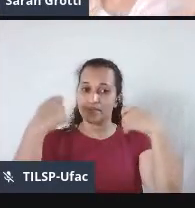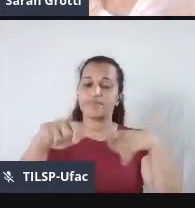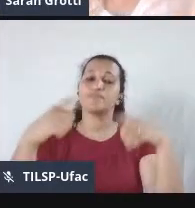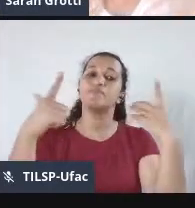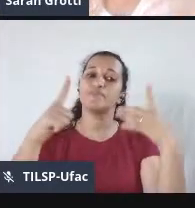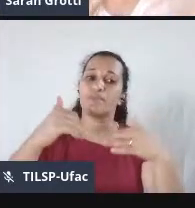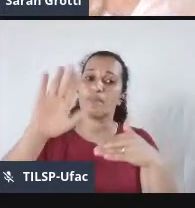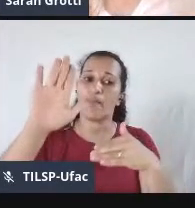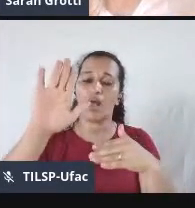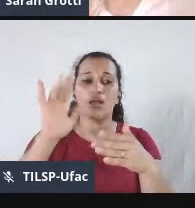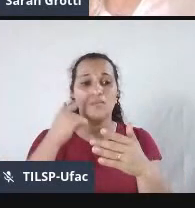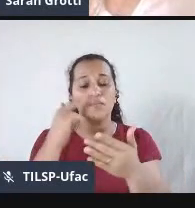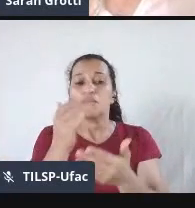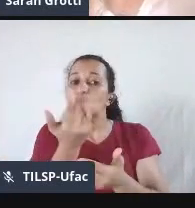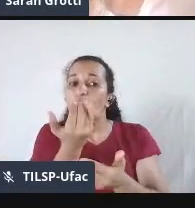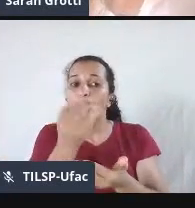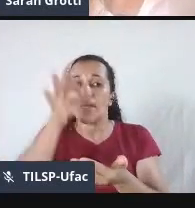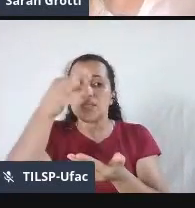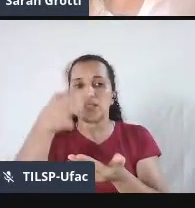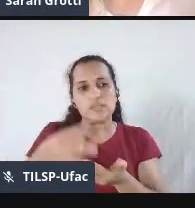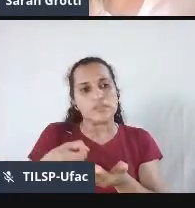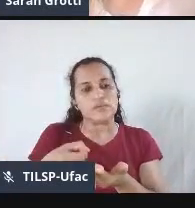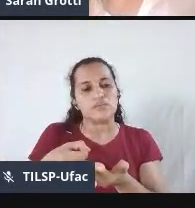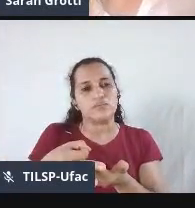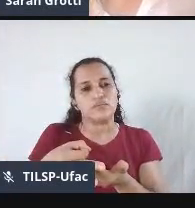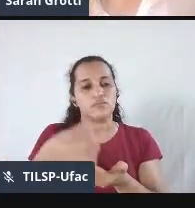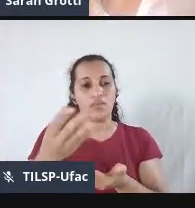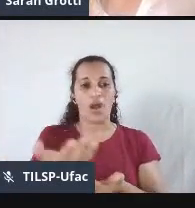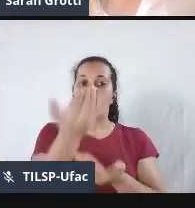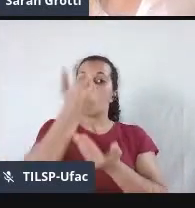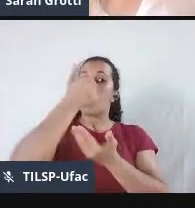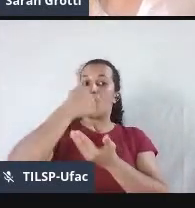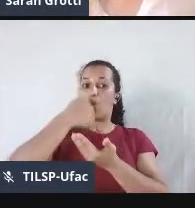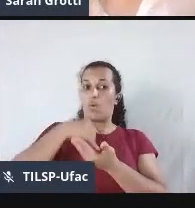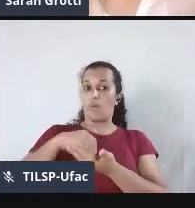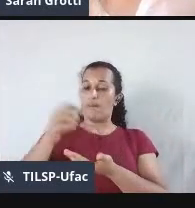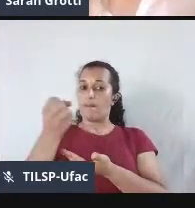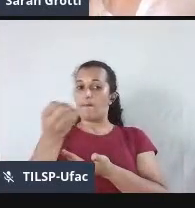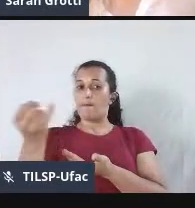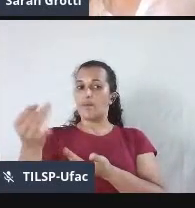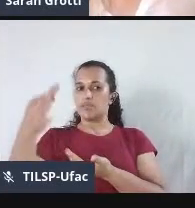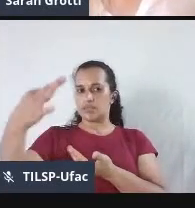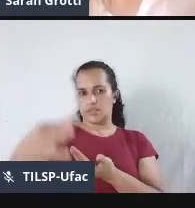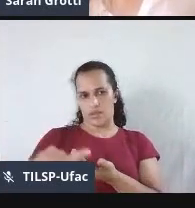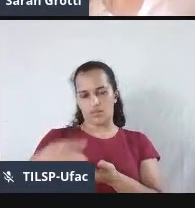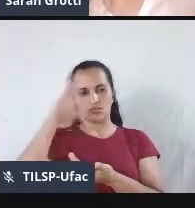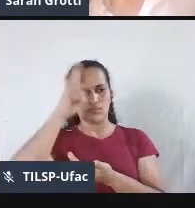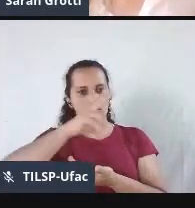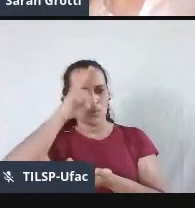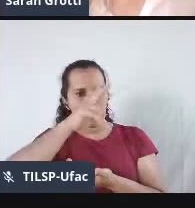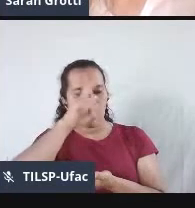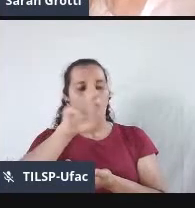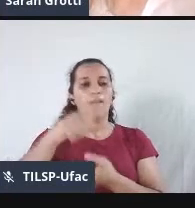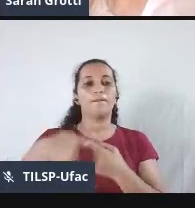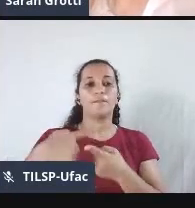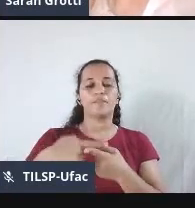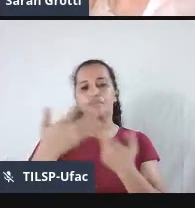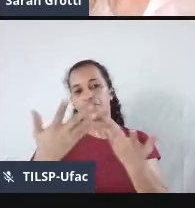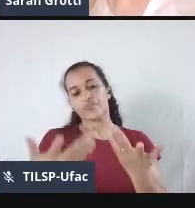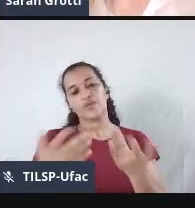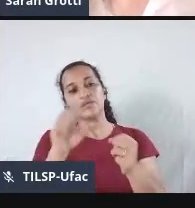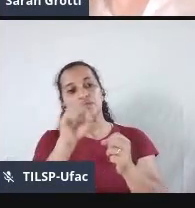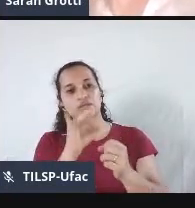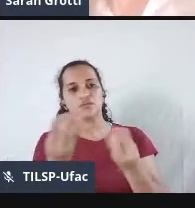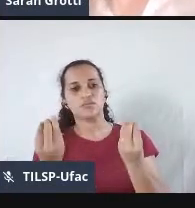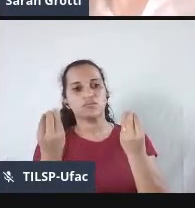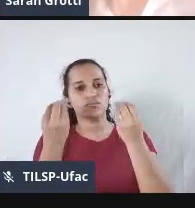né, distribuído, ser bem regulado. E por isso esse lembrete, que se não for bem distribuído